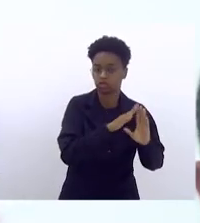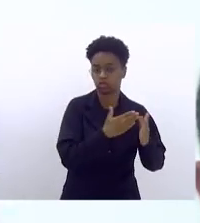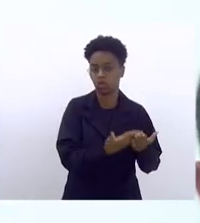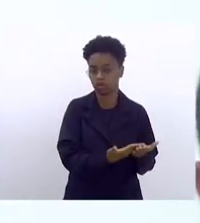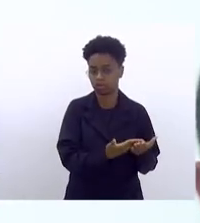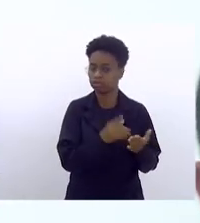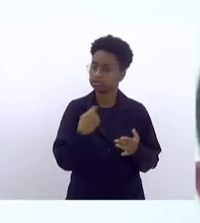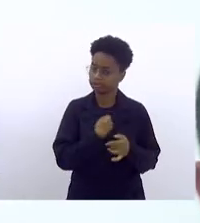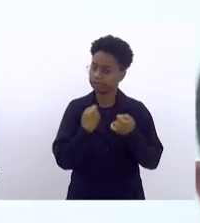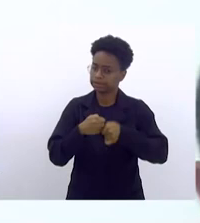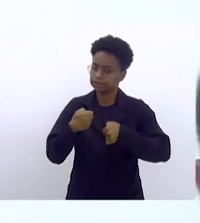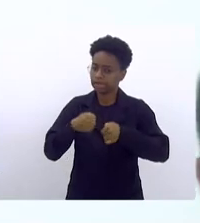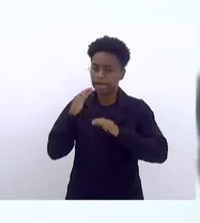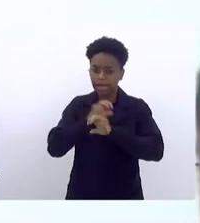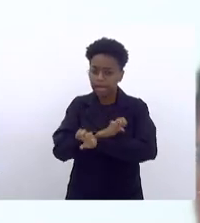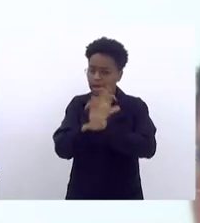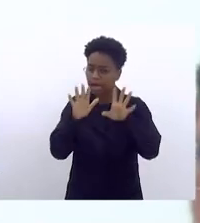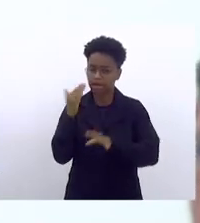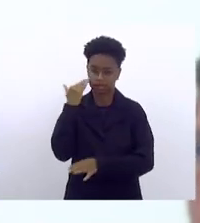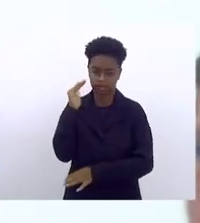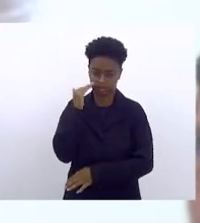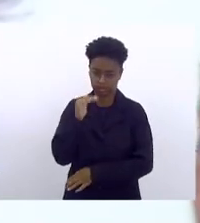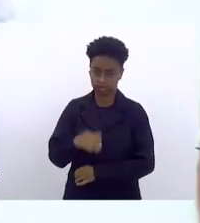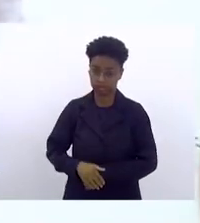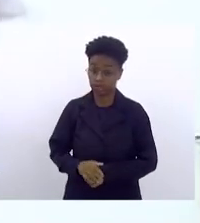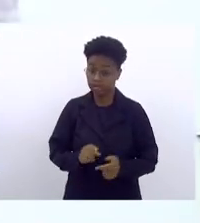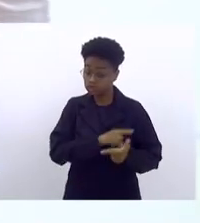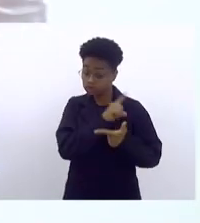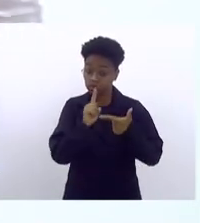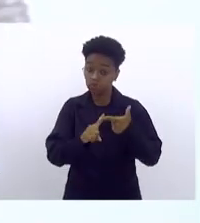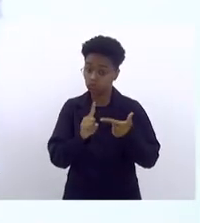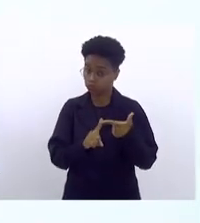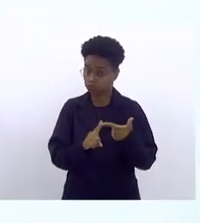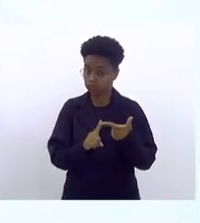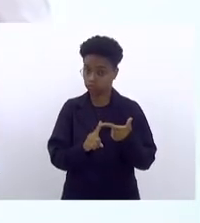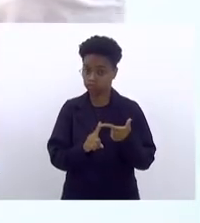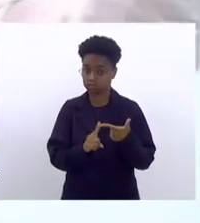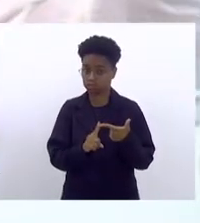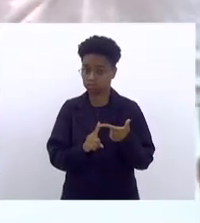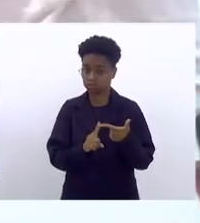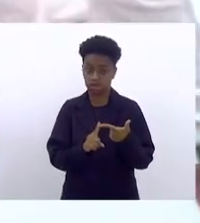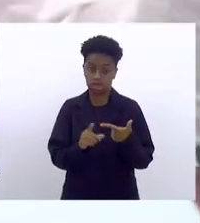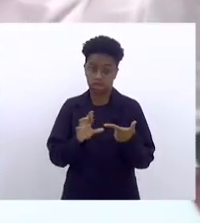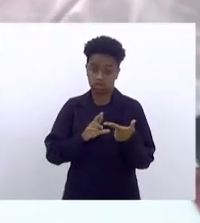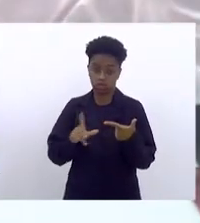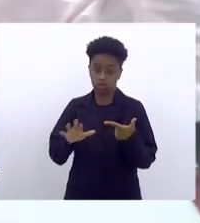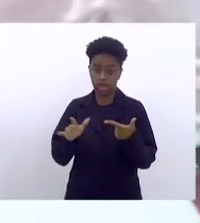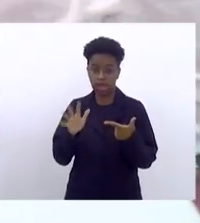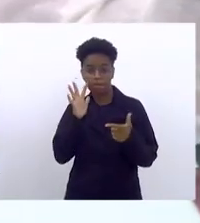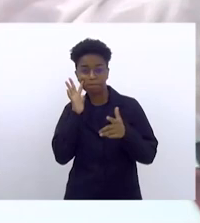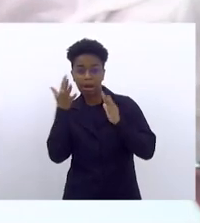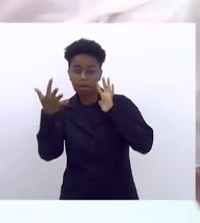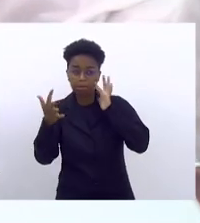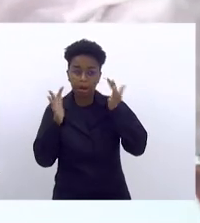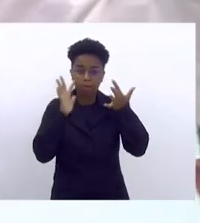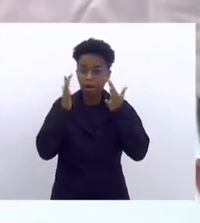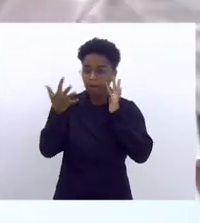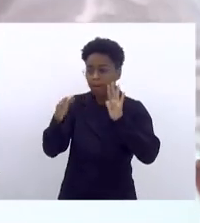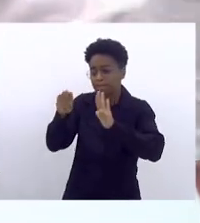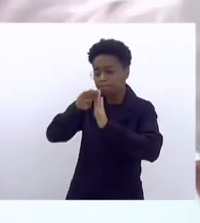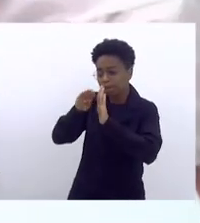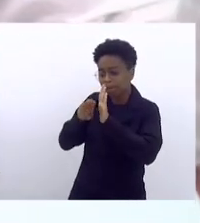premissa nós temos que ter claro e segundo não vai ser com saídas pautadas num armamento